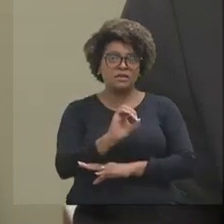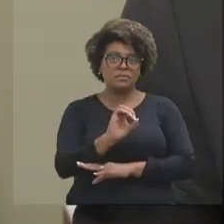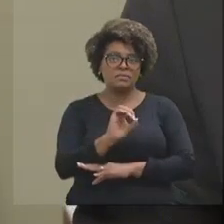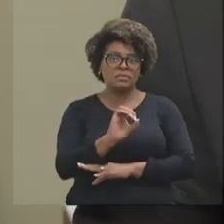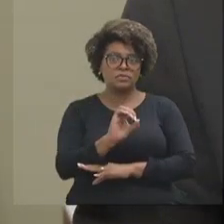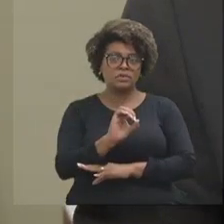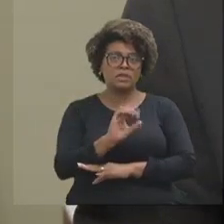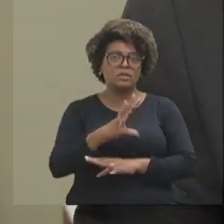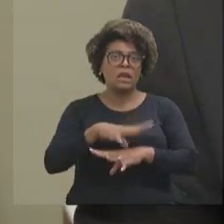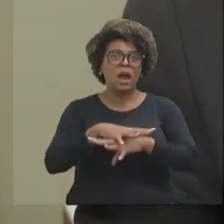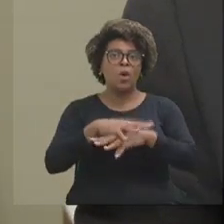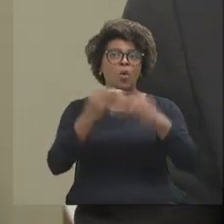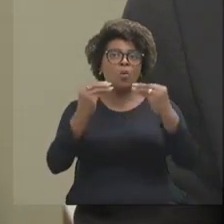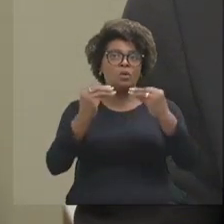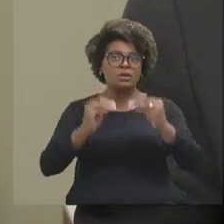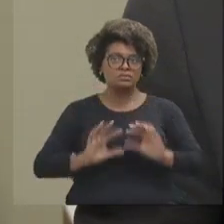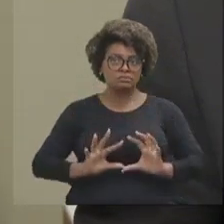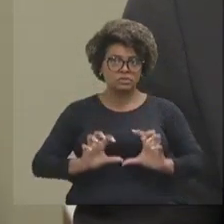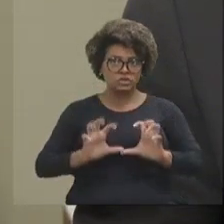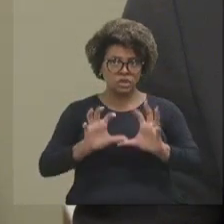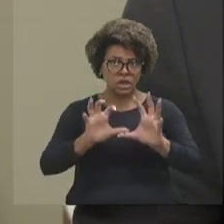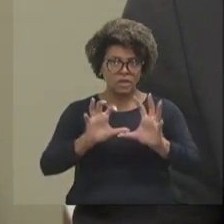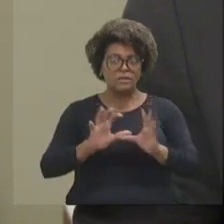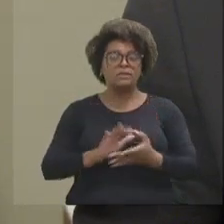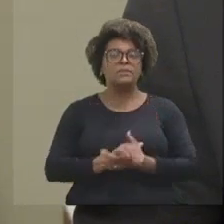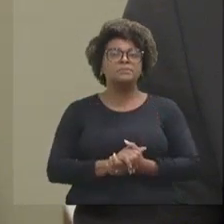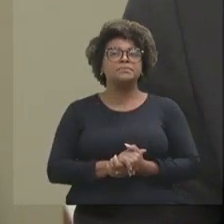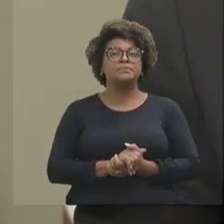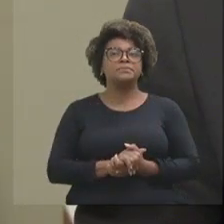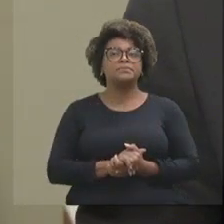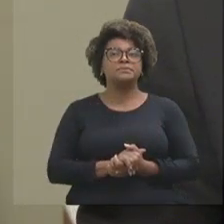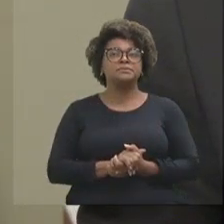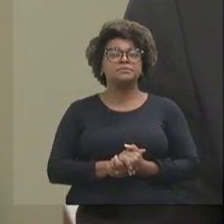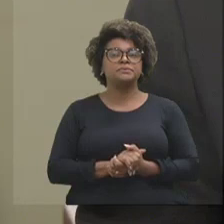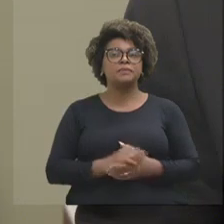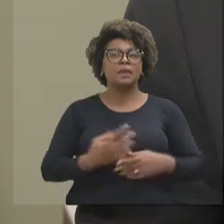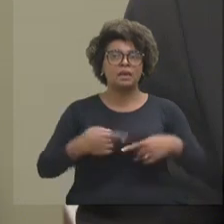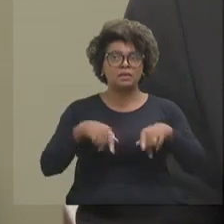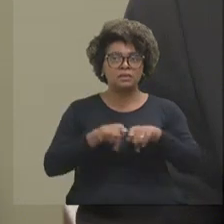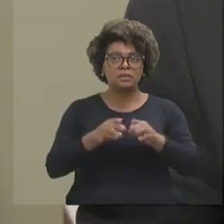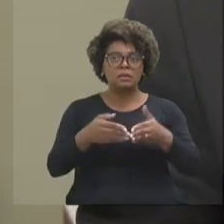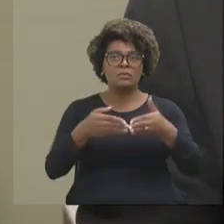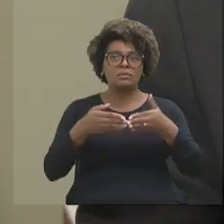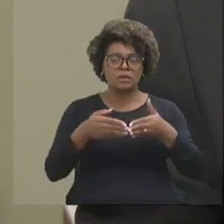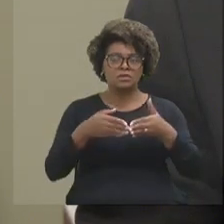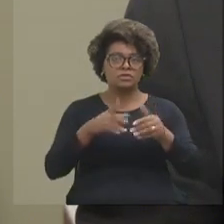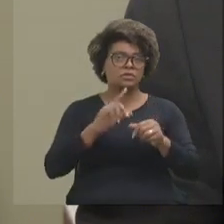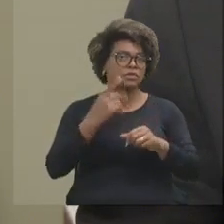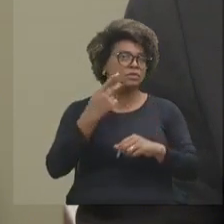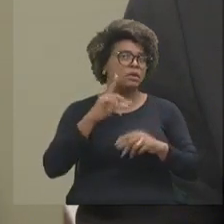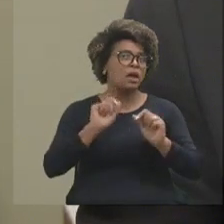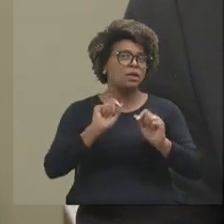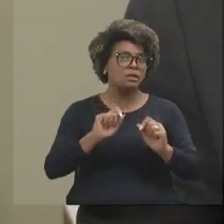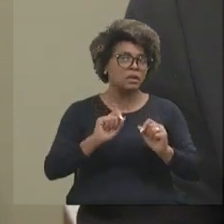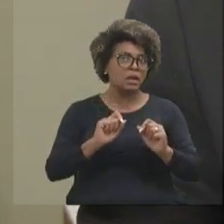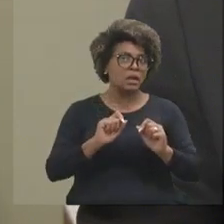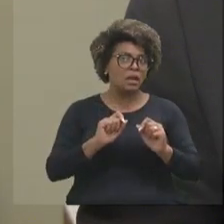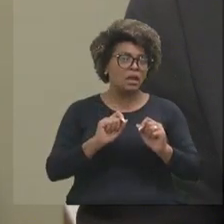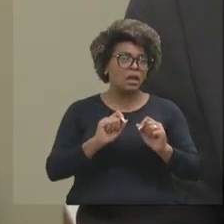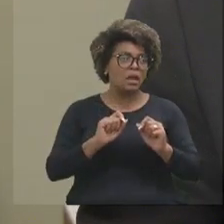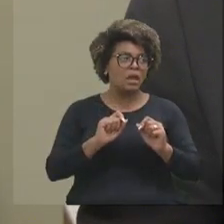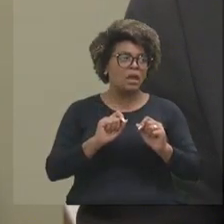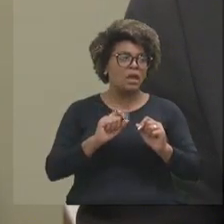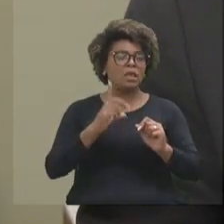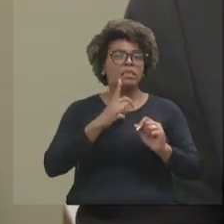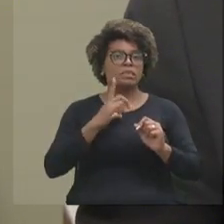cânceres mandamos para lá também a um pedido para que seja solicitada a inclusão de cirurgias oftalmológicas